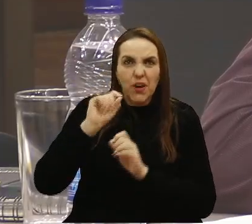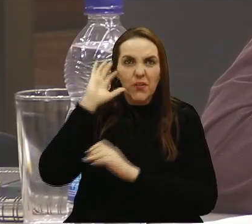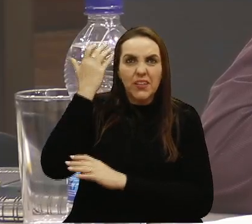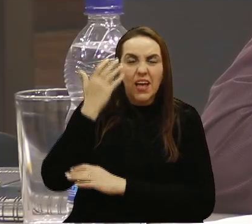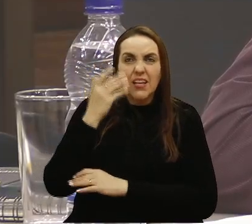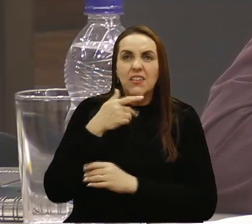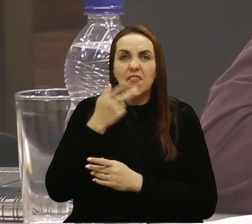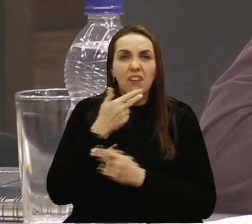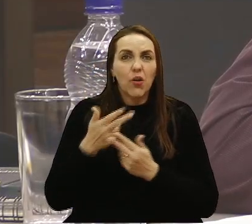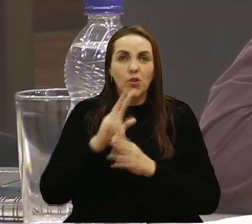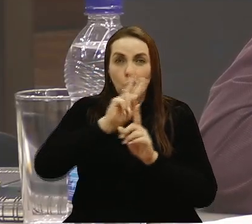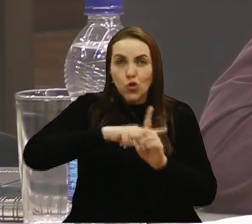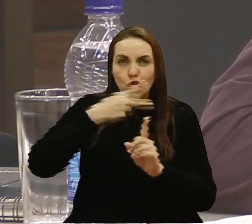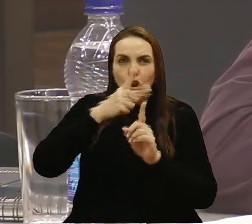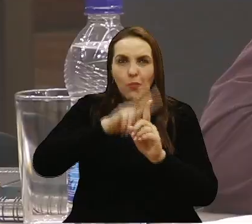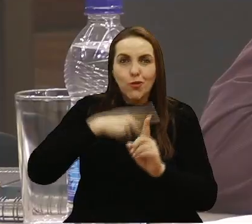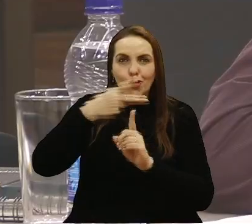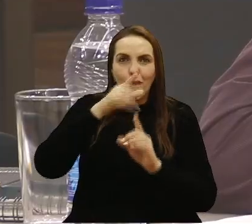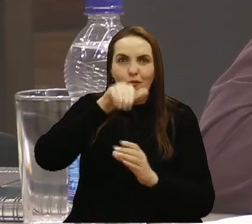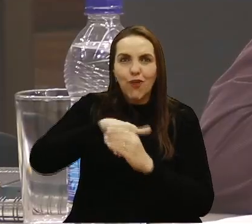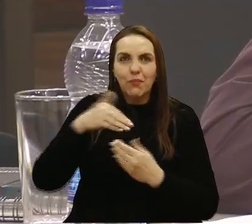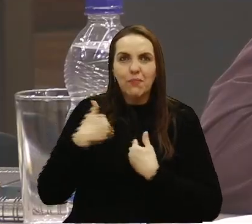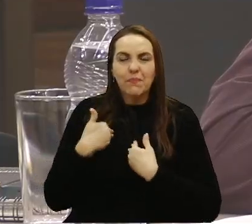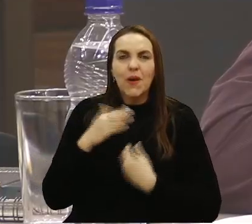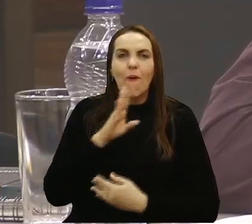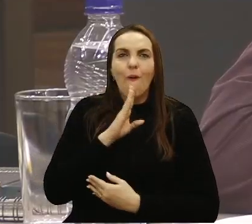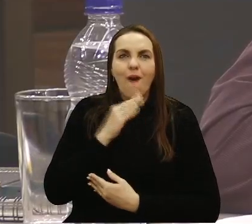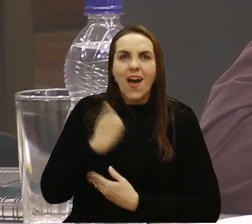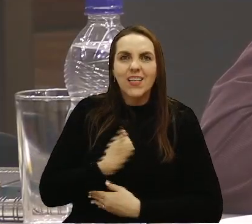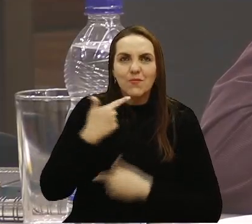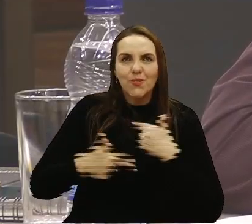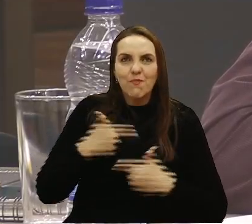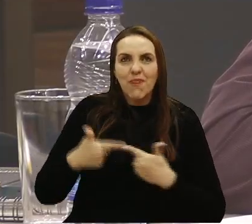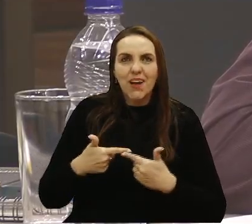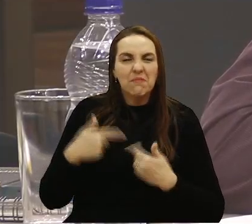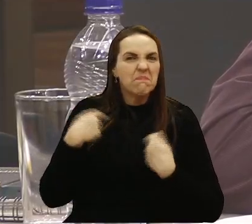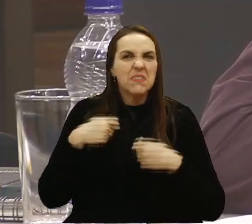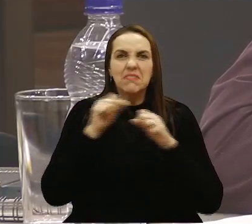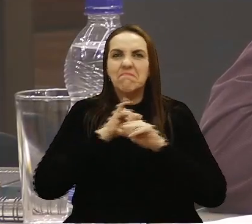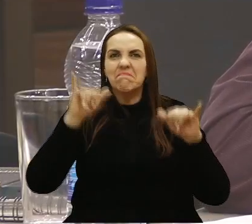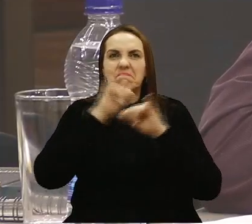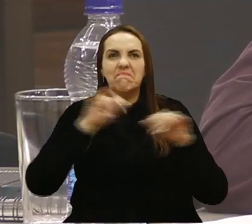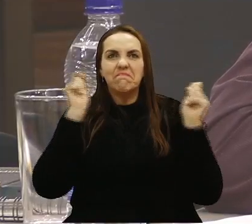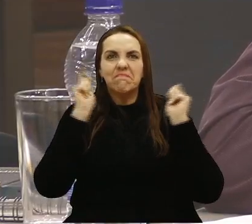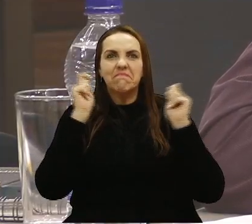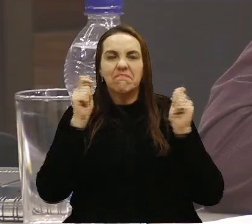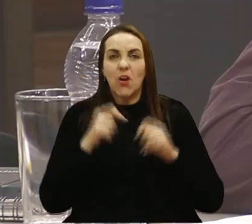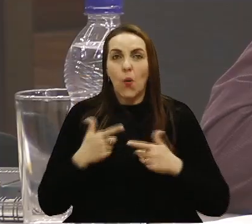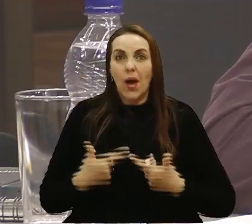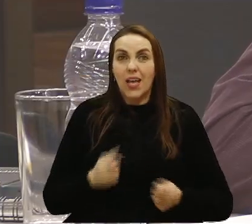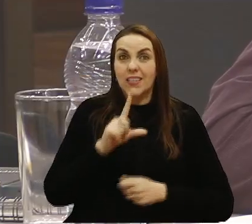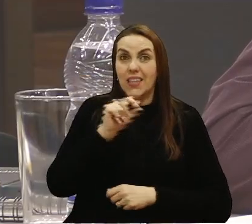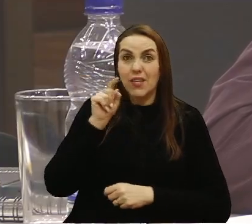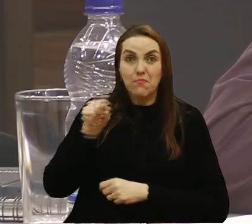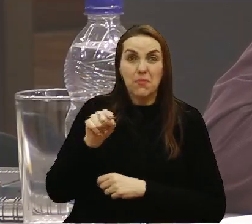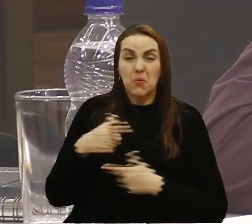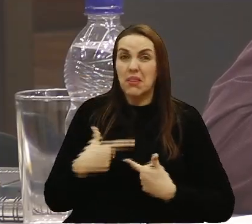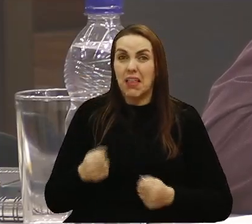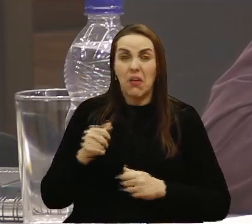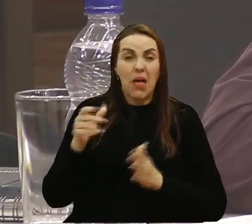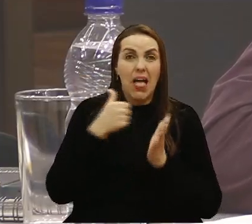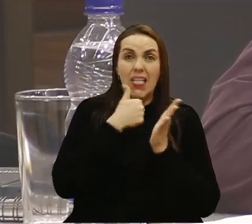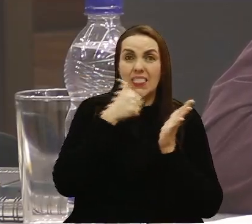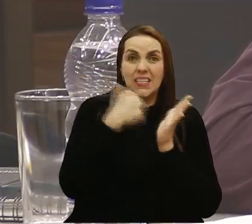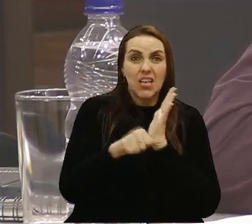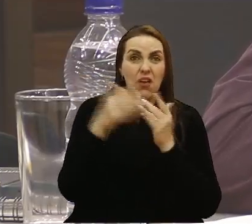coisa, eu dobro minha votação. Porque as pessoas conhecem meu trabalho. E eu nem preciso fazer campanha. Eu gasto 10 mil na minha campanha, não tenho adesivo, não tenho faixa, não tenho outdoor,